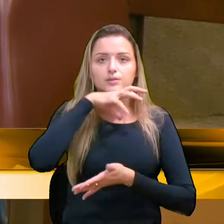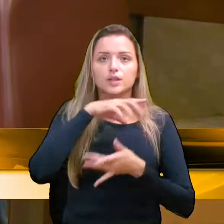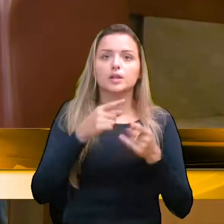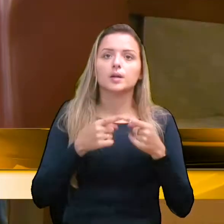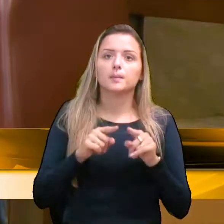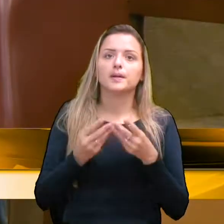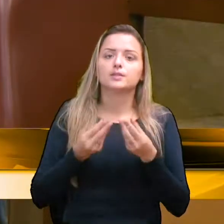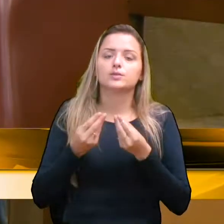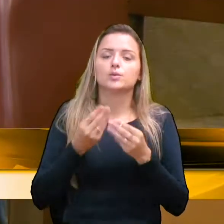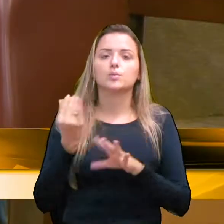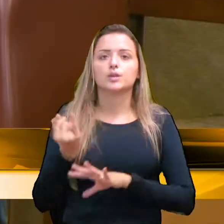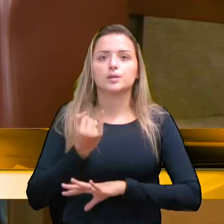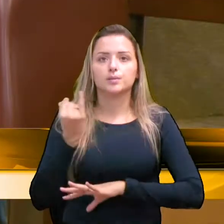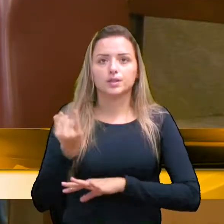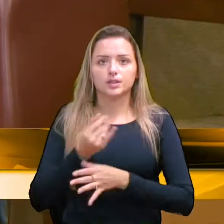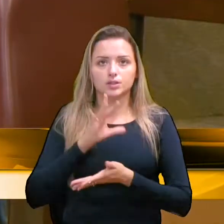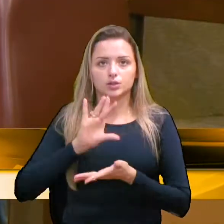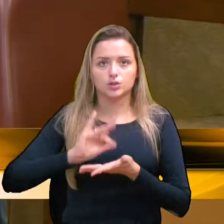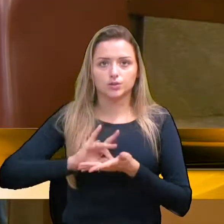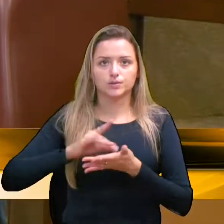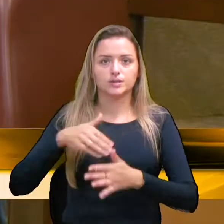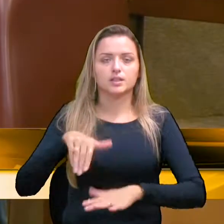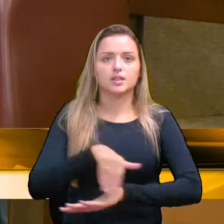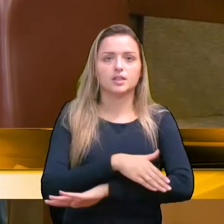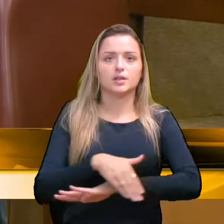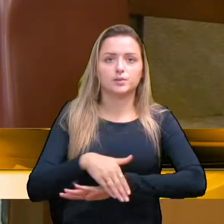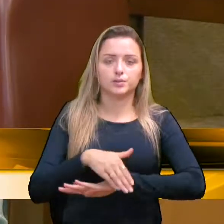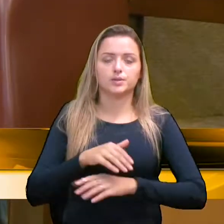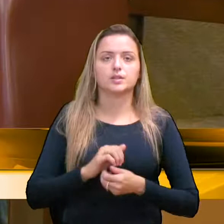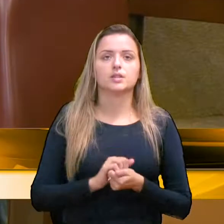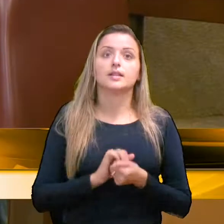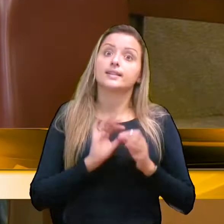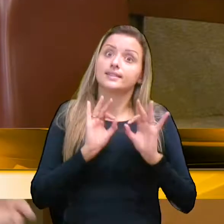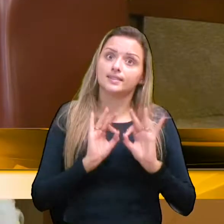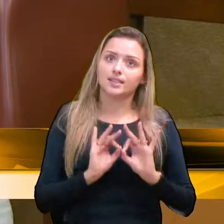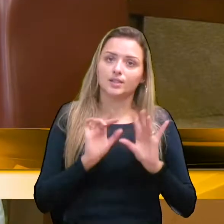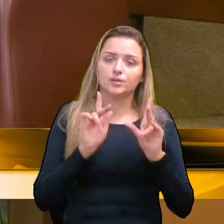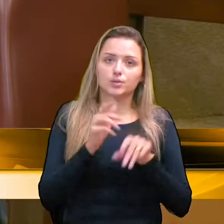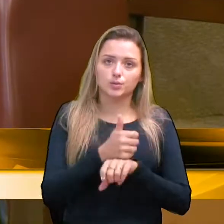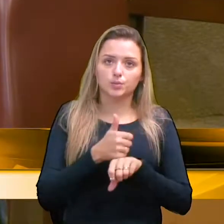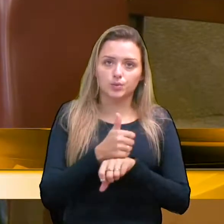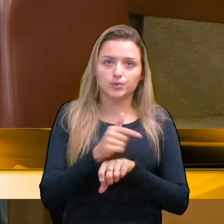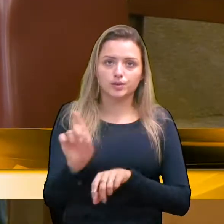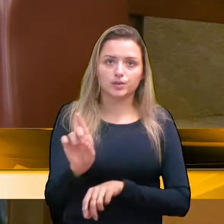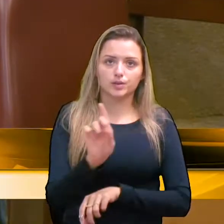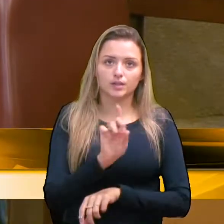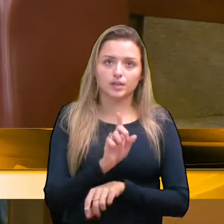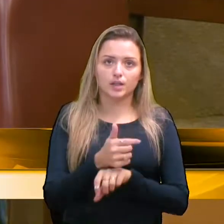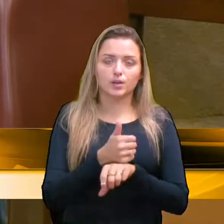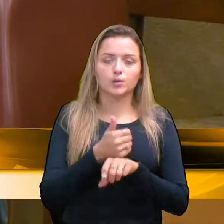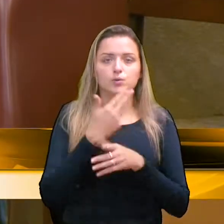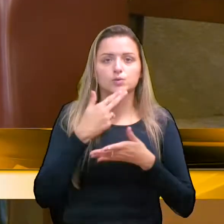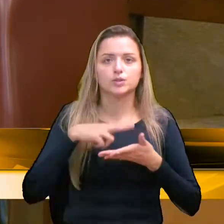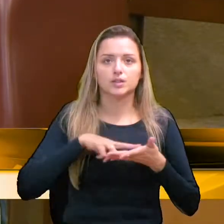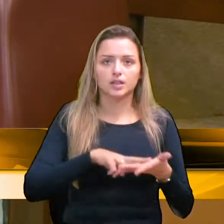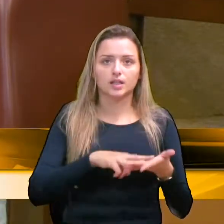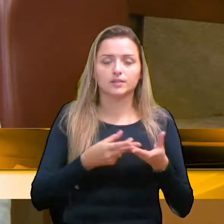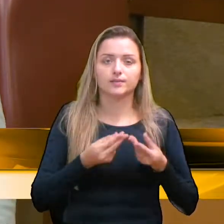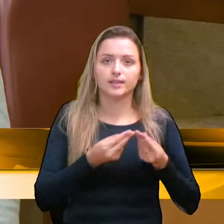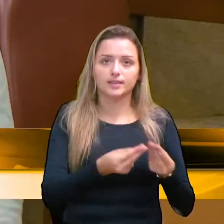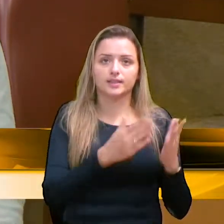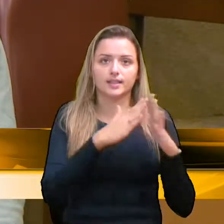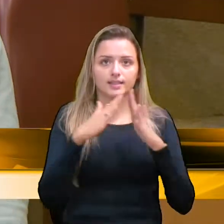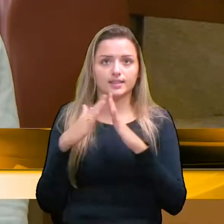de regularizar, então, essa rua. Com certeza, o carteiro vai poder entrar tranquilo, entregar as correspondências sem